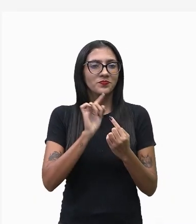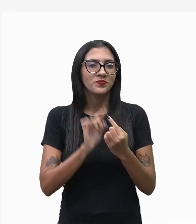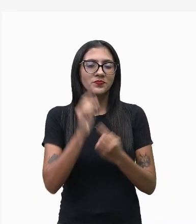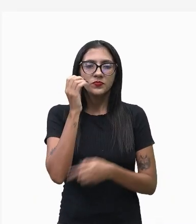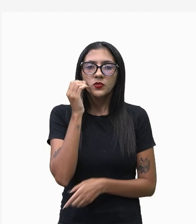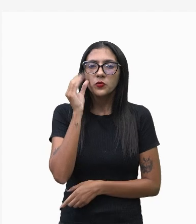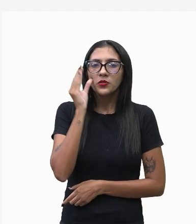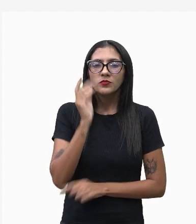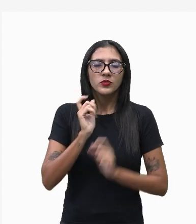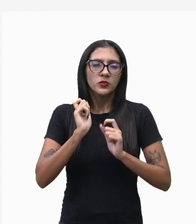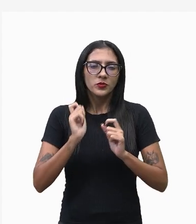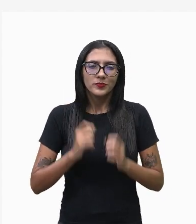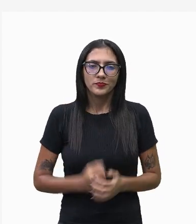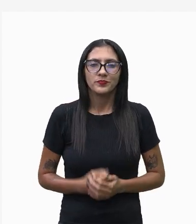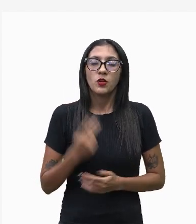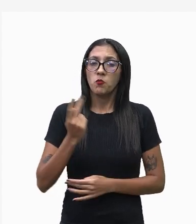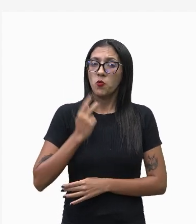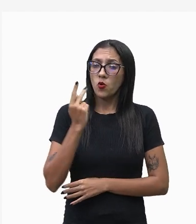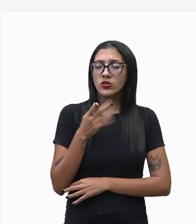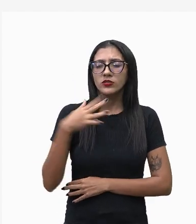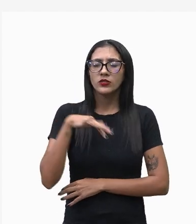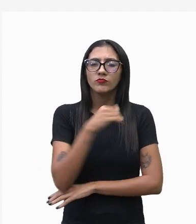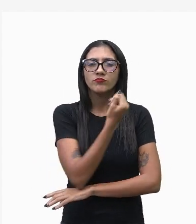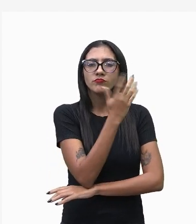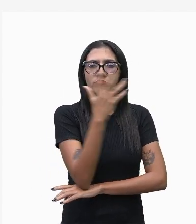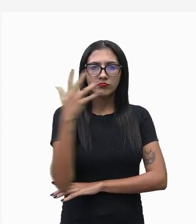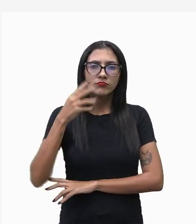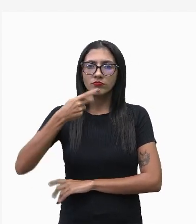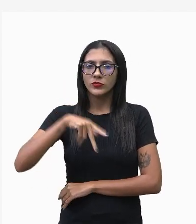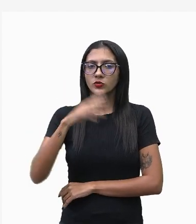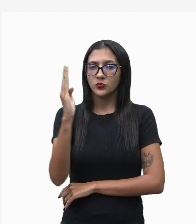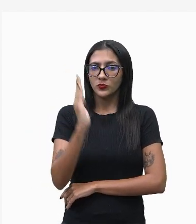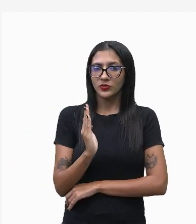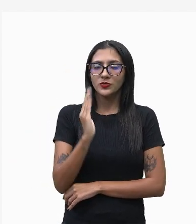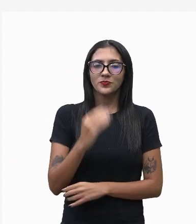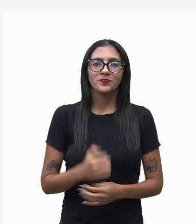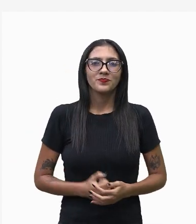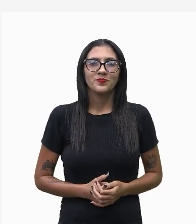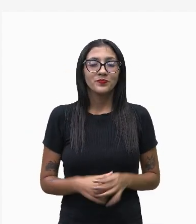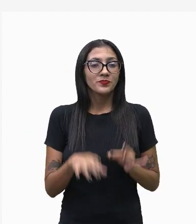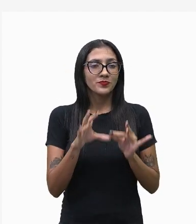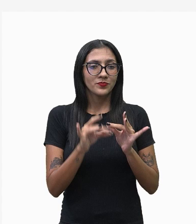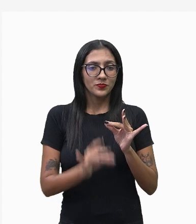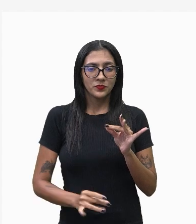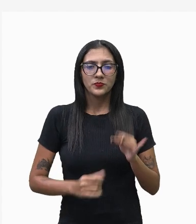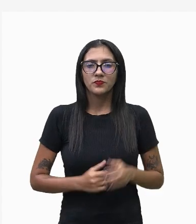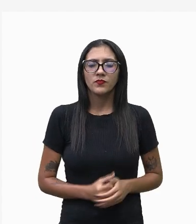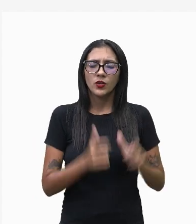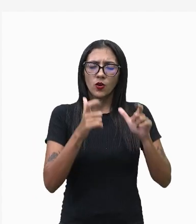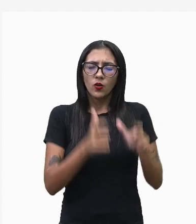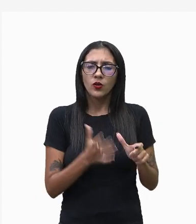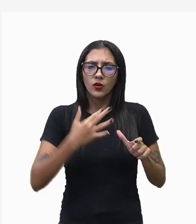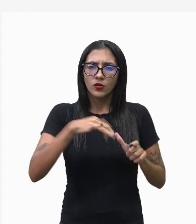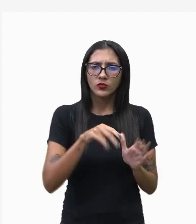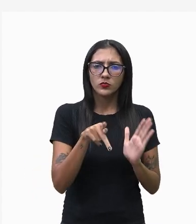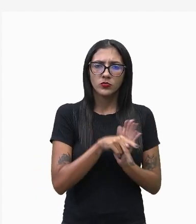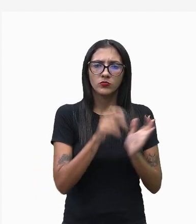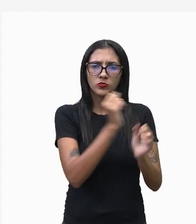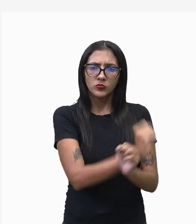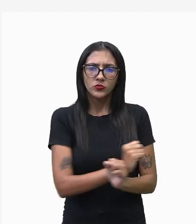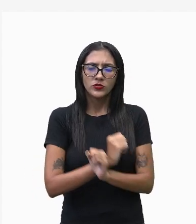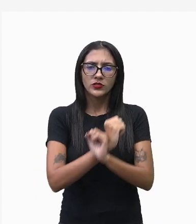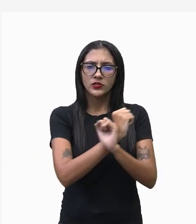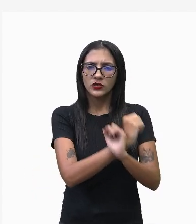o objeto de conhecimento, as políticas ambientais no Brasil e o detalhamento, unidades de